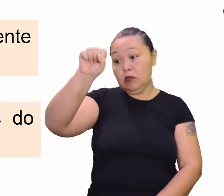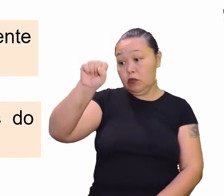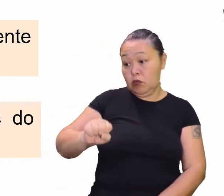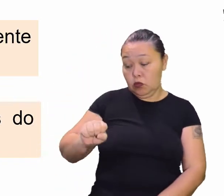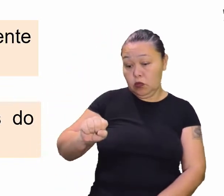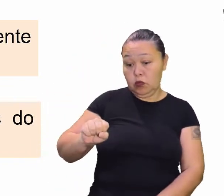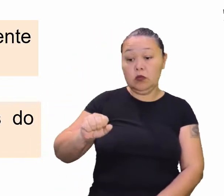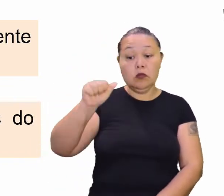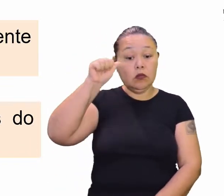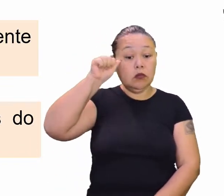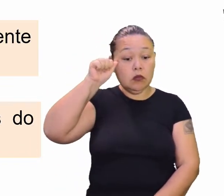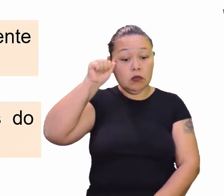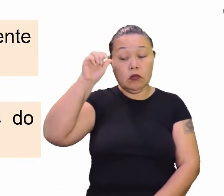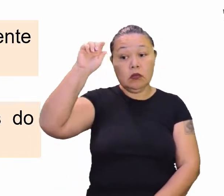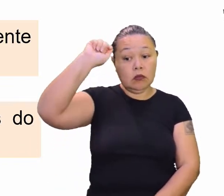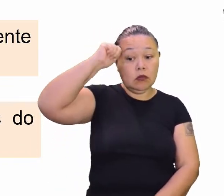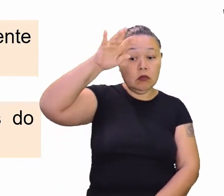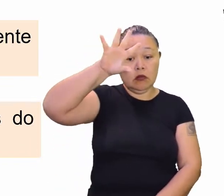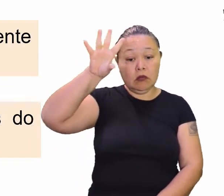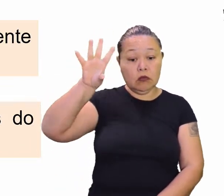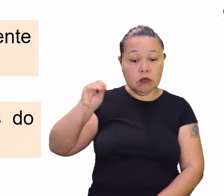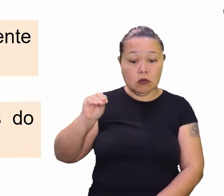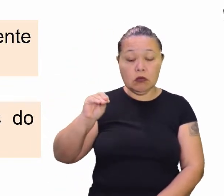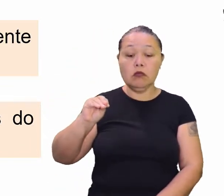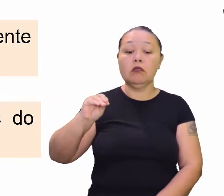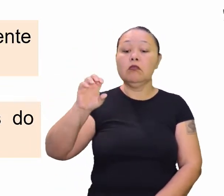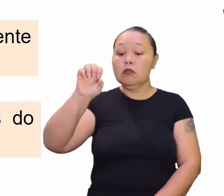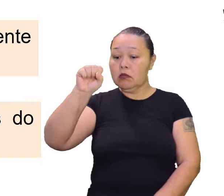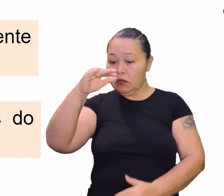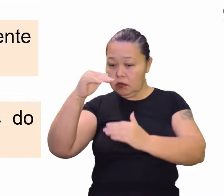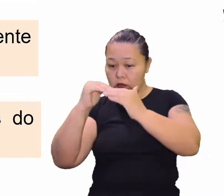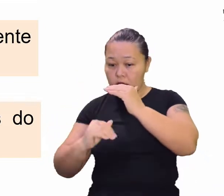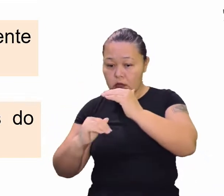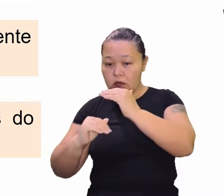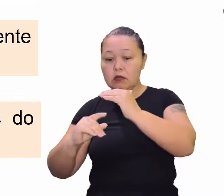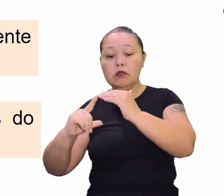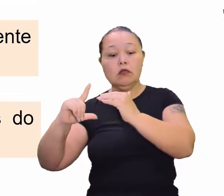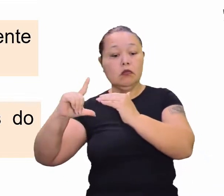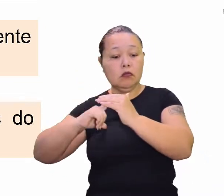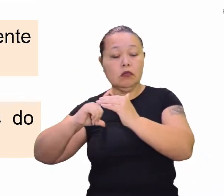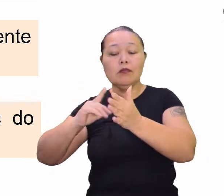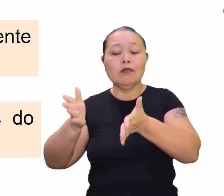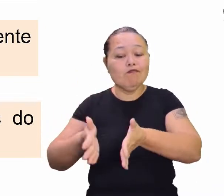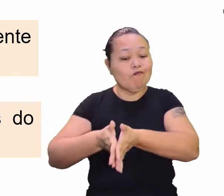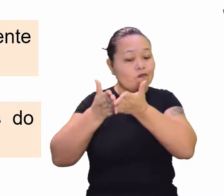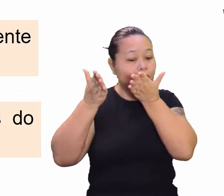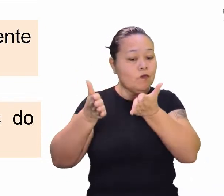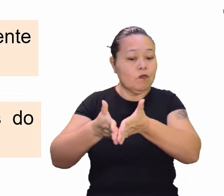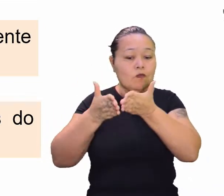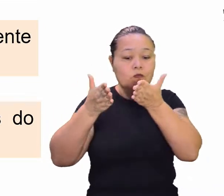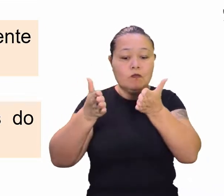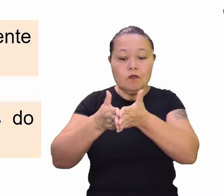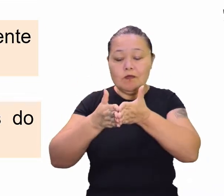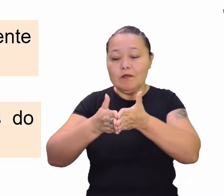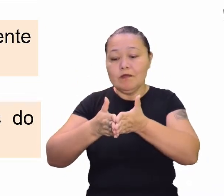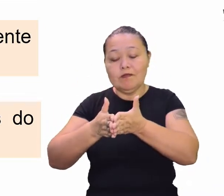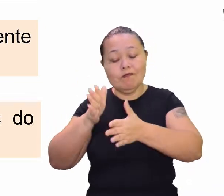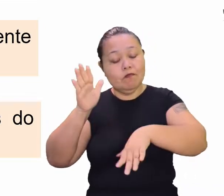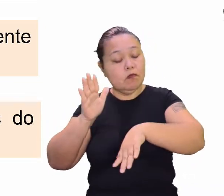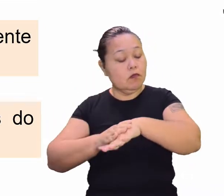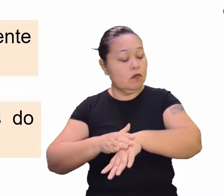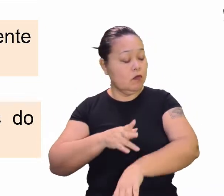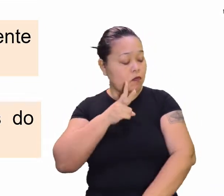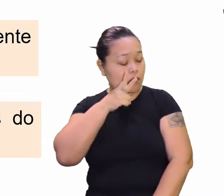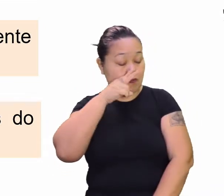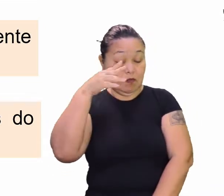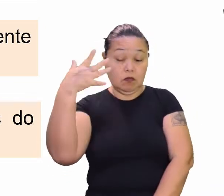África subsaariana são regiões do mundo onde a pobreza é